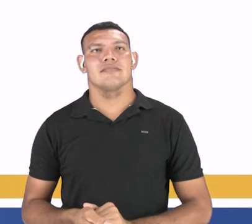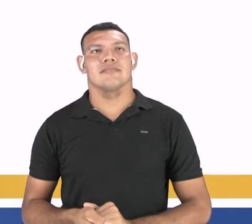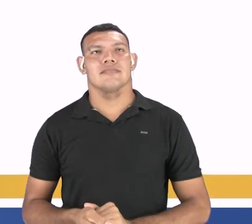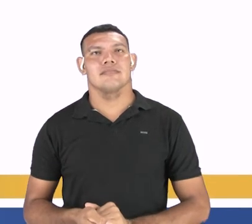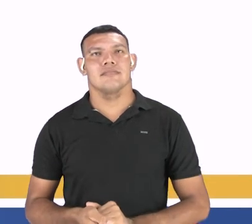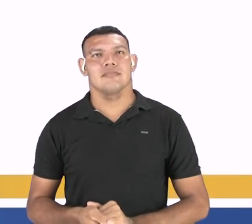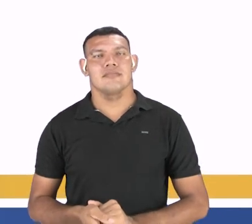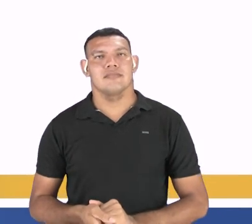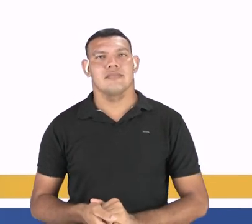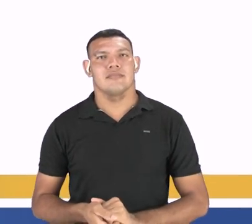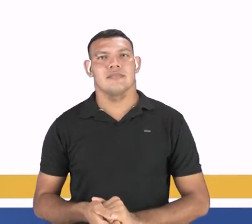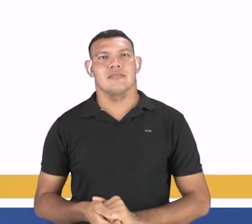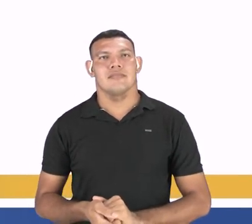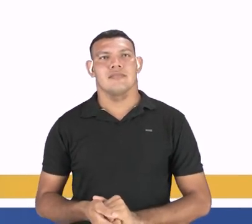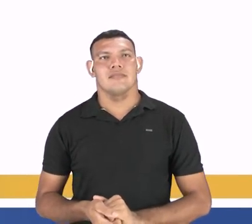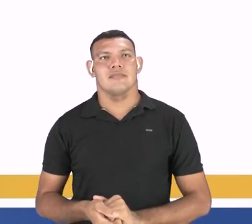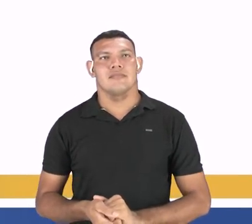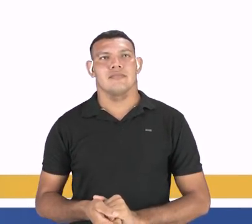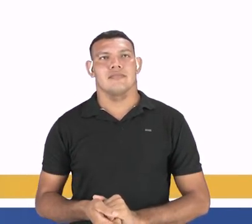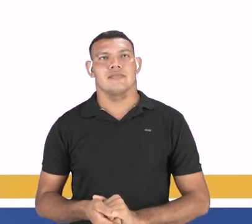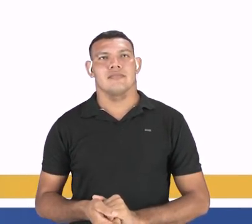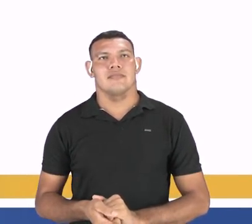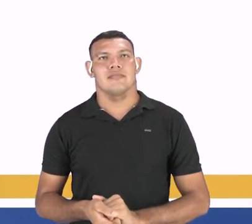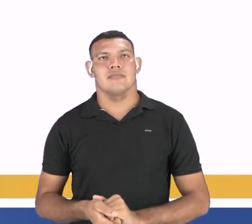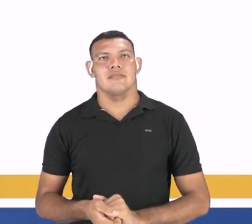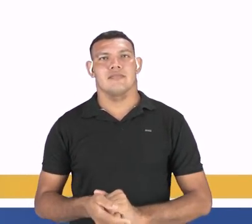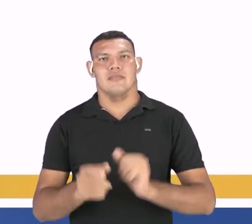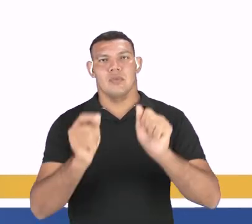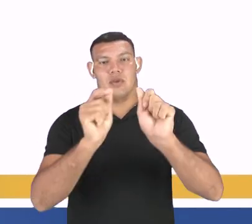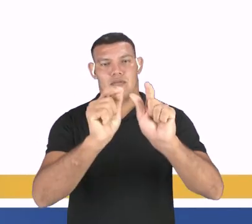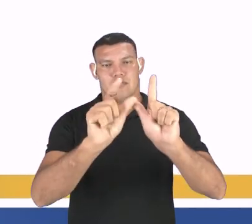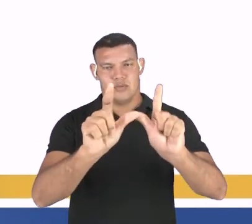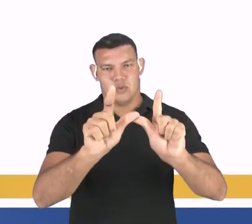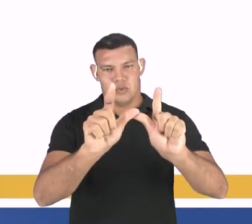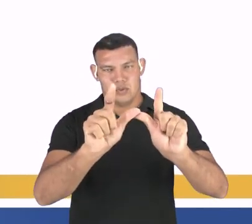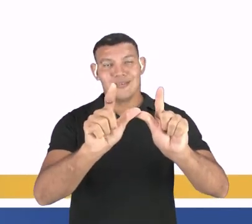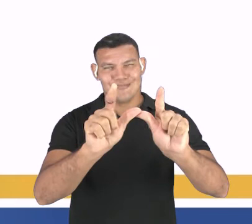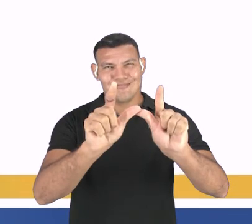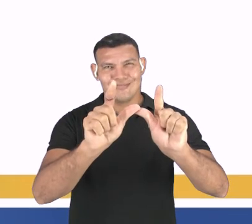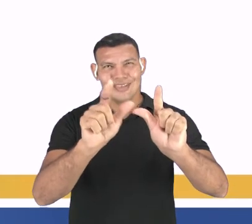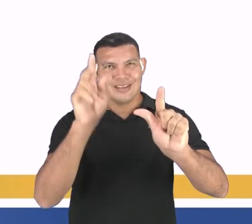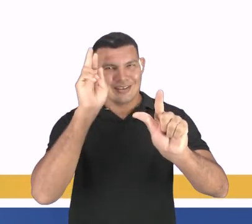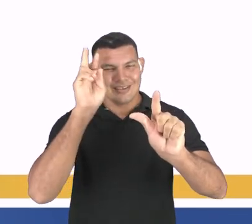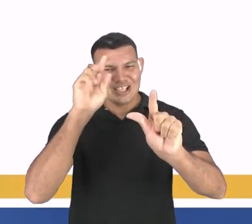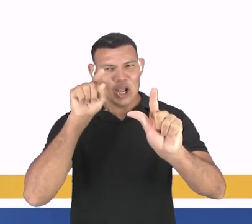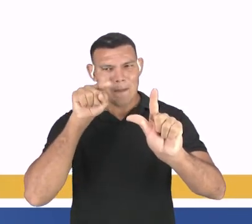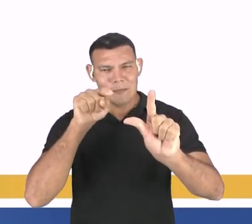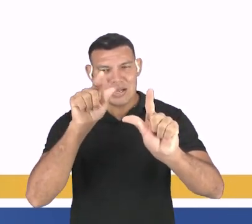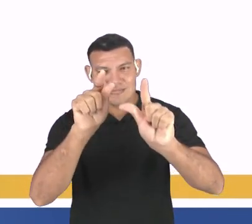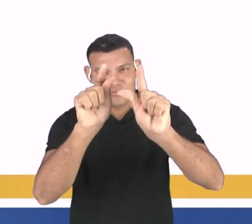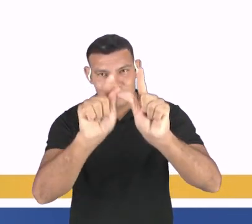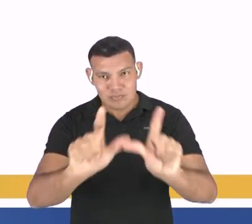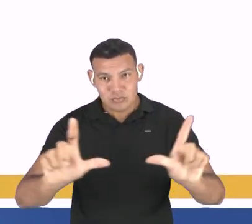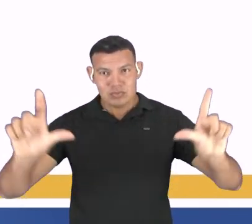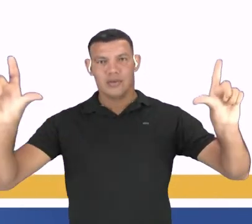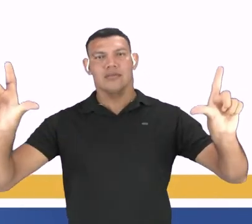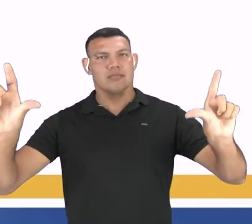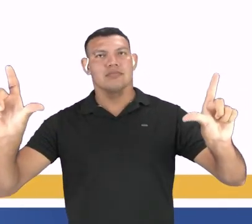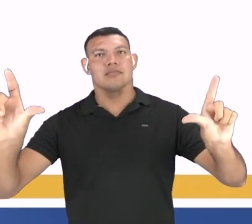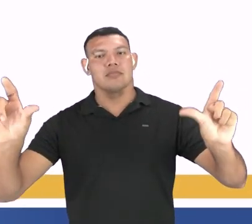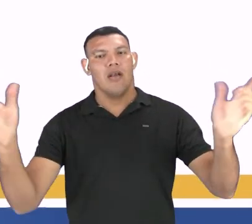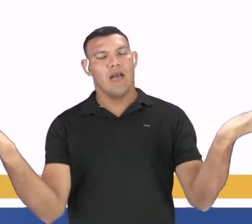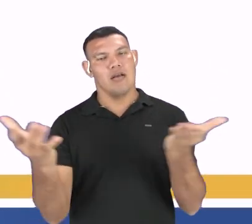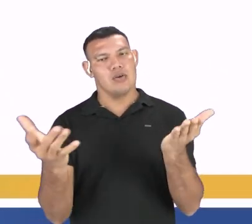E aí E aí aqui embaixo eu comprei naquela imagem quando ela a gente vai ter um aumento no plasmídeo né